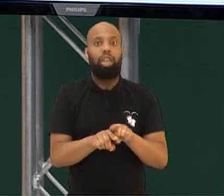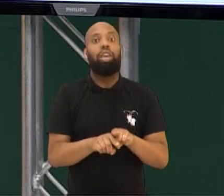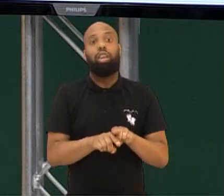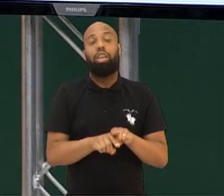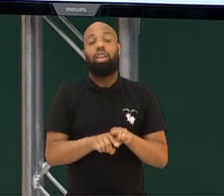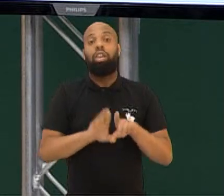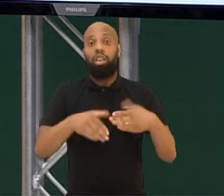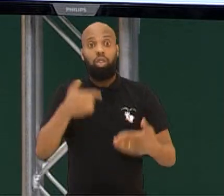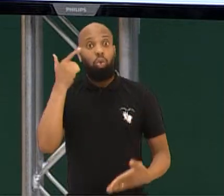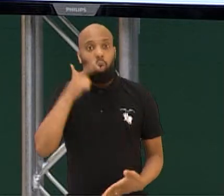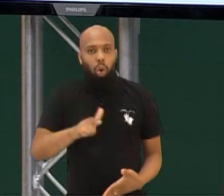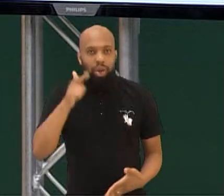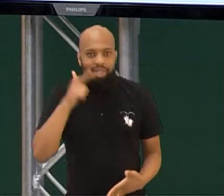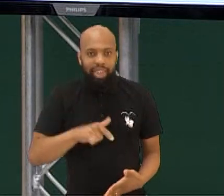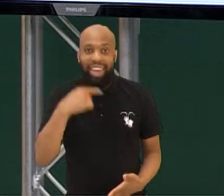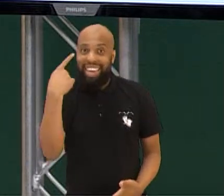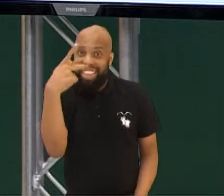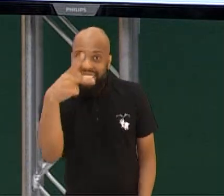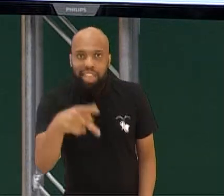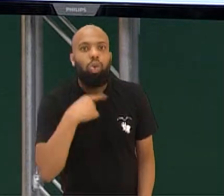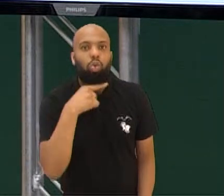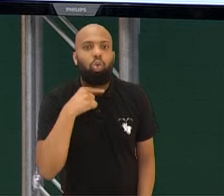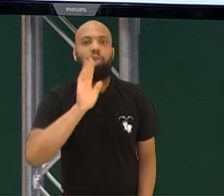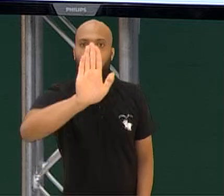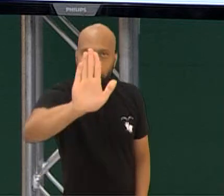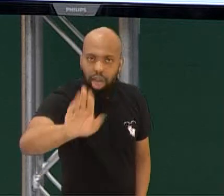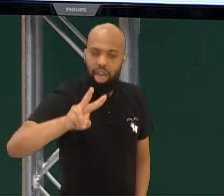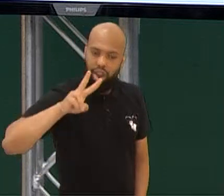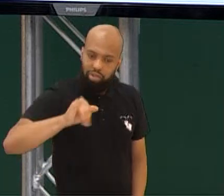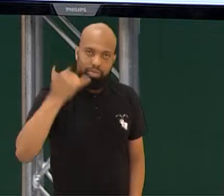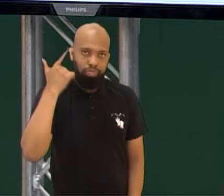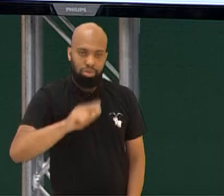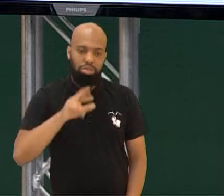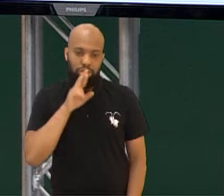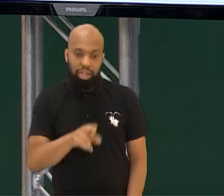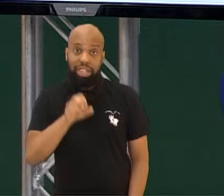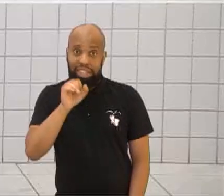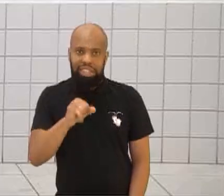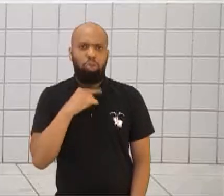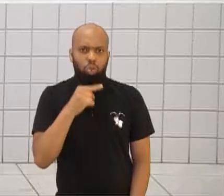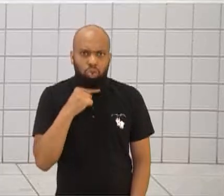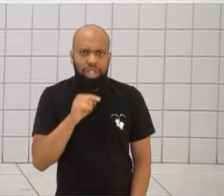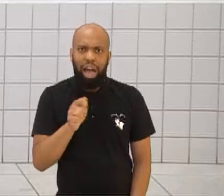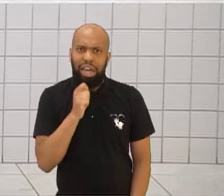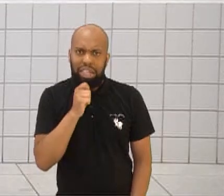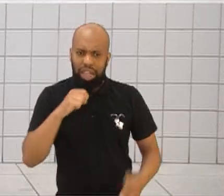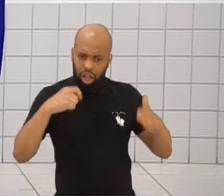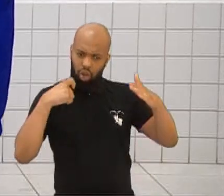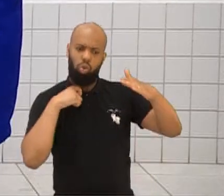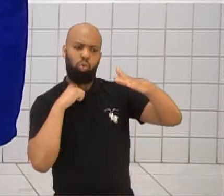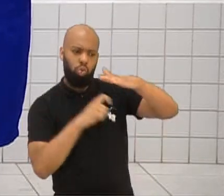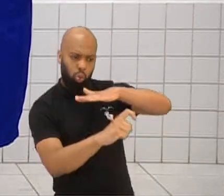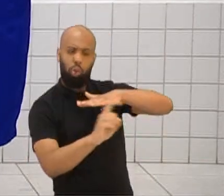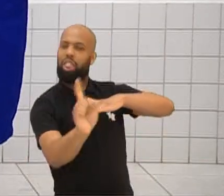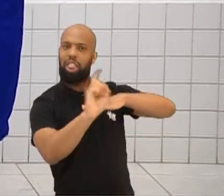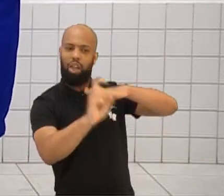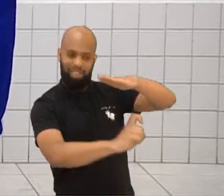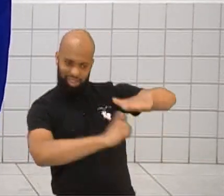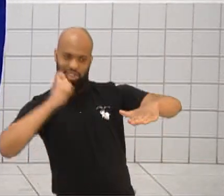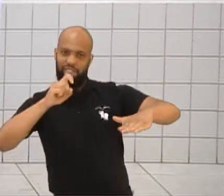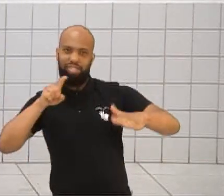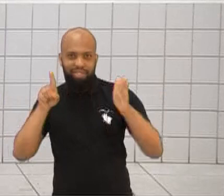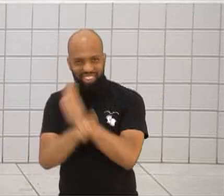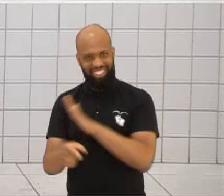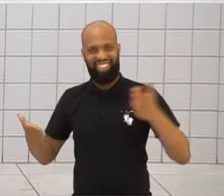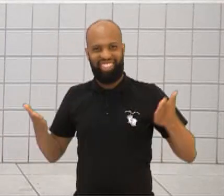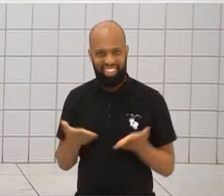que tirar essa tua dúvida, esclarecer, e se ainda ficar alguma coisa, pergunte de novo para nós. Isso mesmo. Estamos